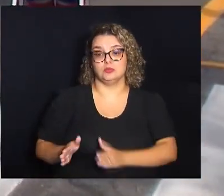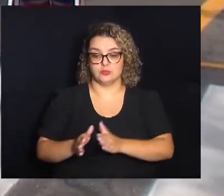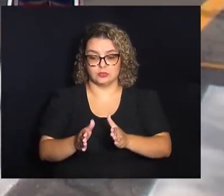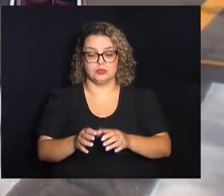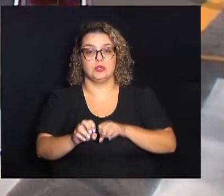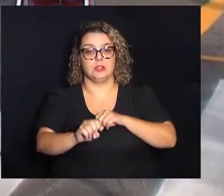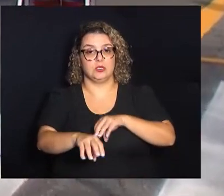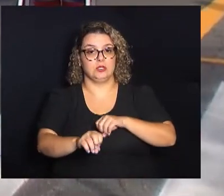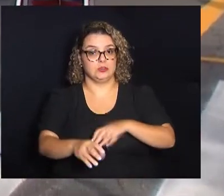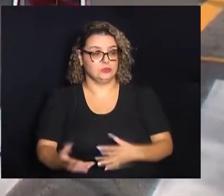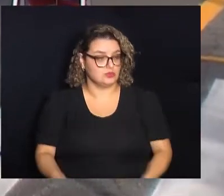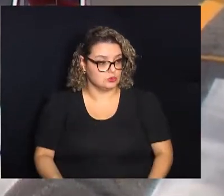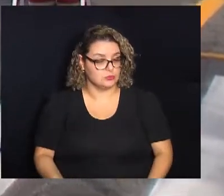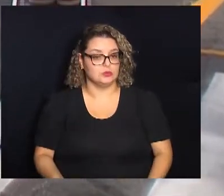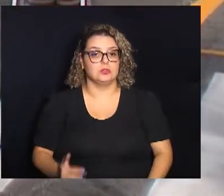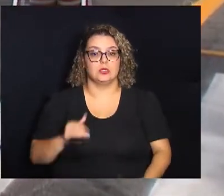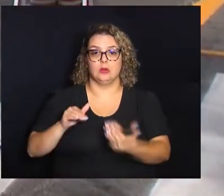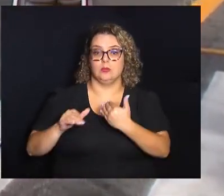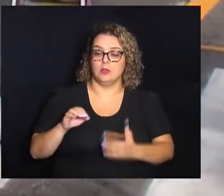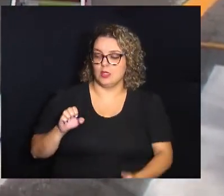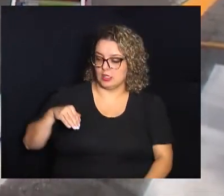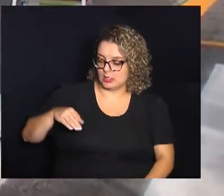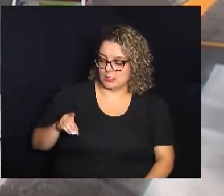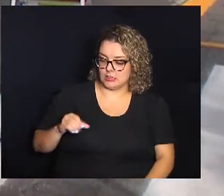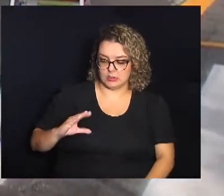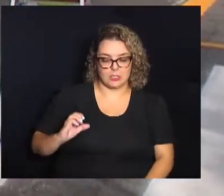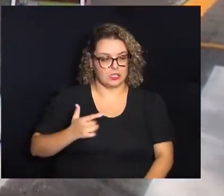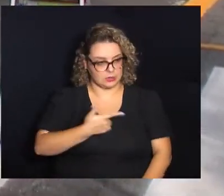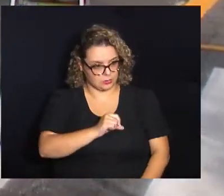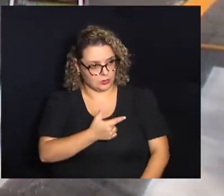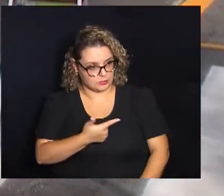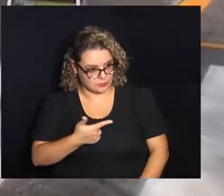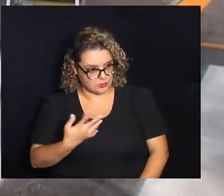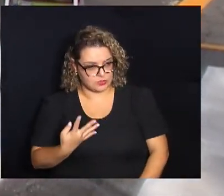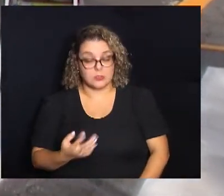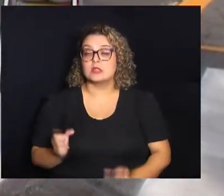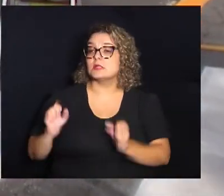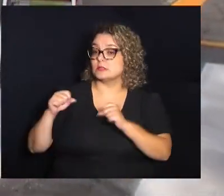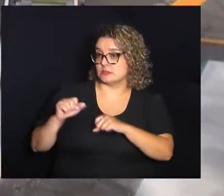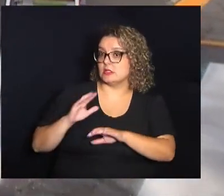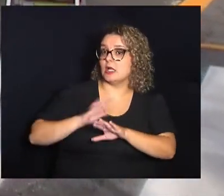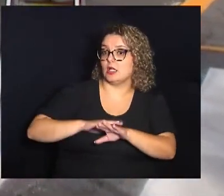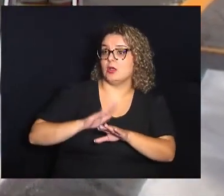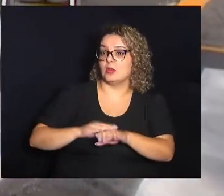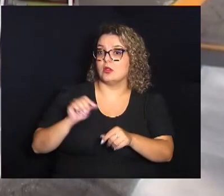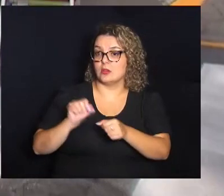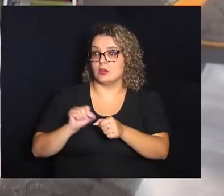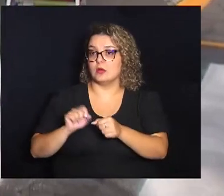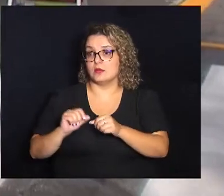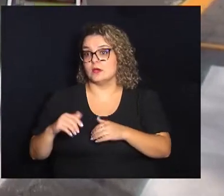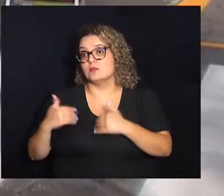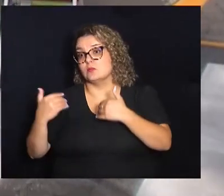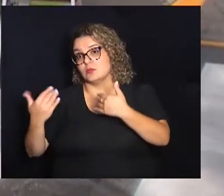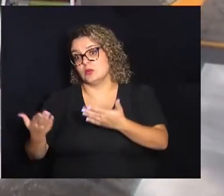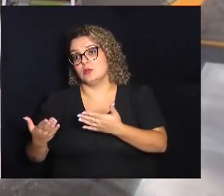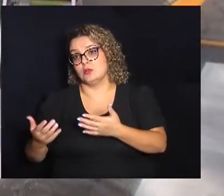Educação para a Mobilidade da INDEC 2024, é isso? Isso, além das ações que nós fazemos externamente com a comunidade escolar,